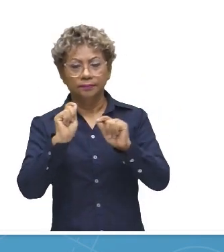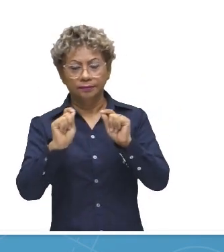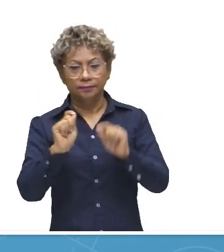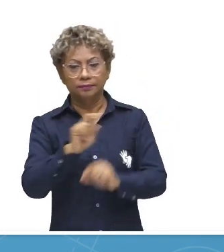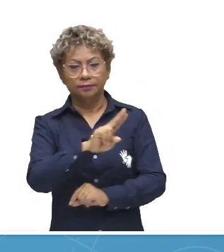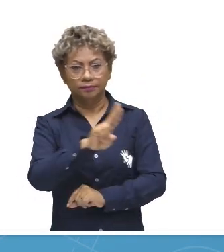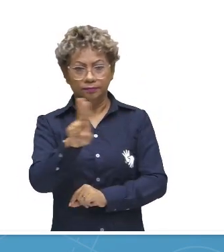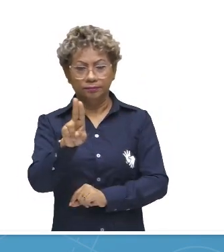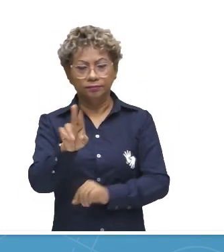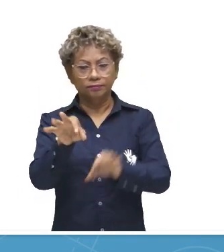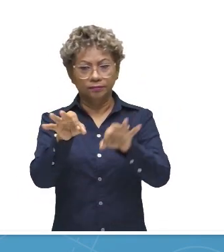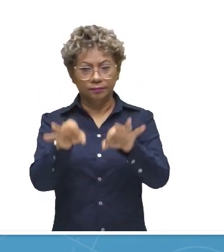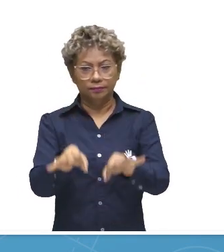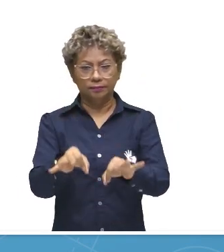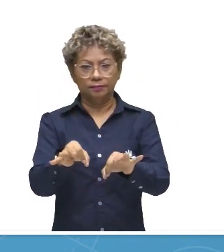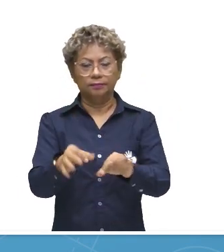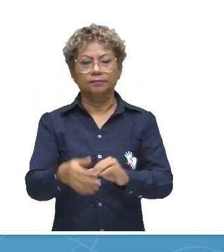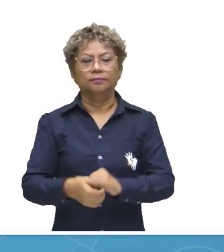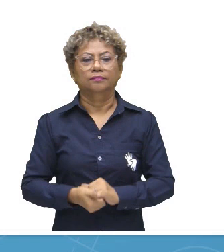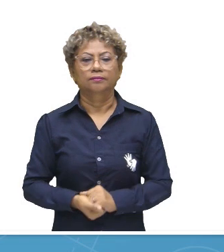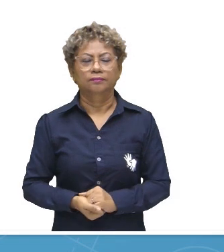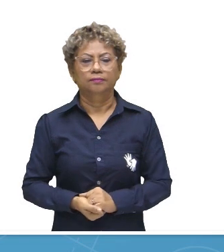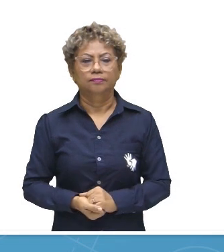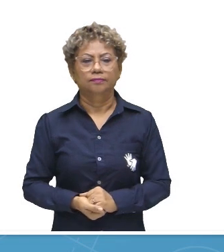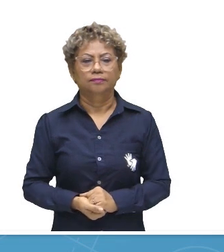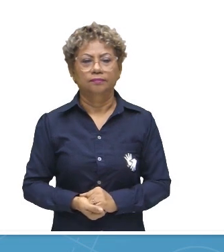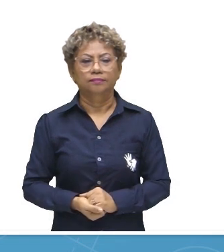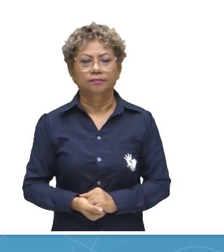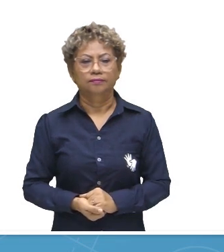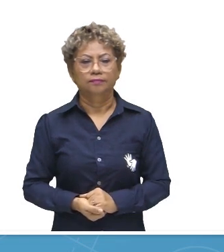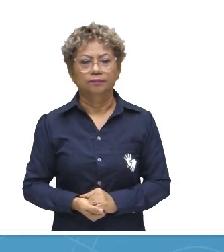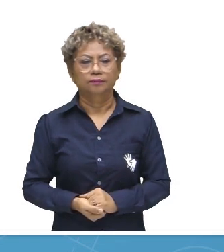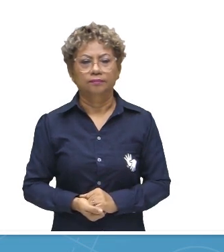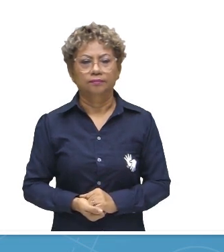corretamente a questão 2, né?